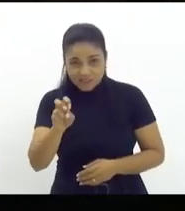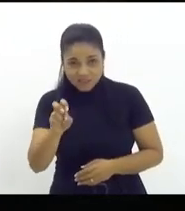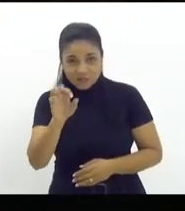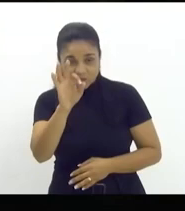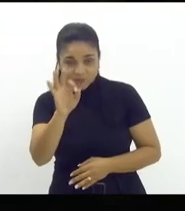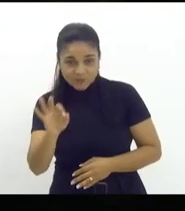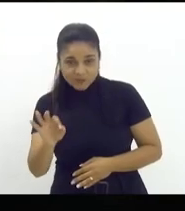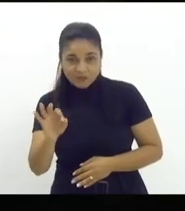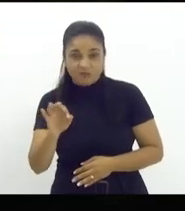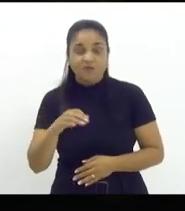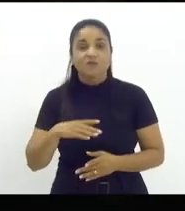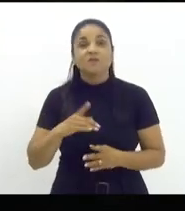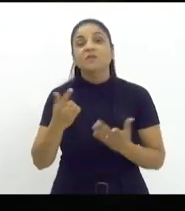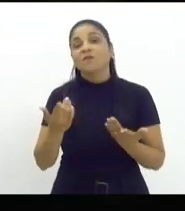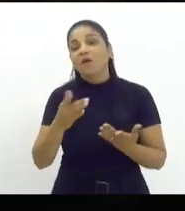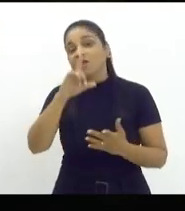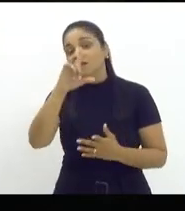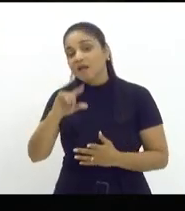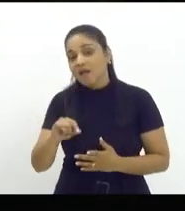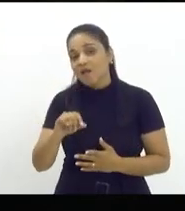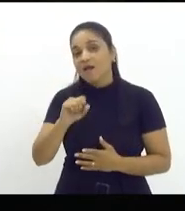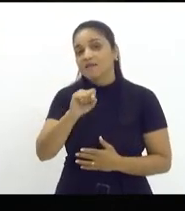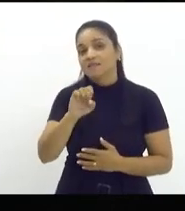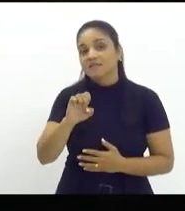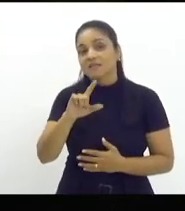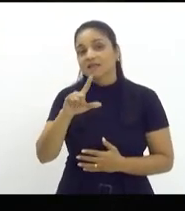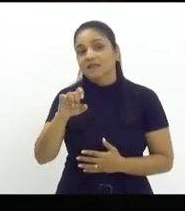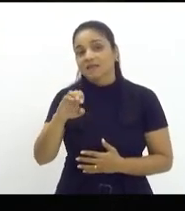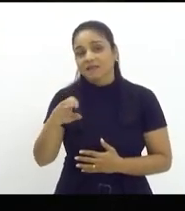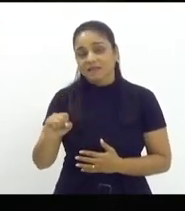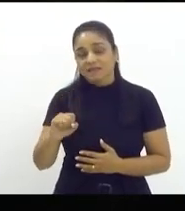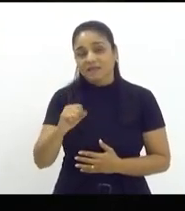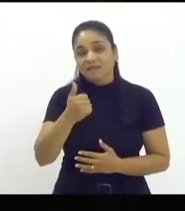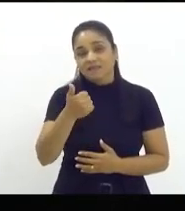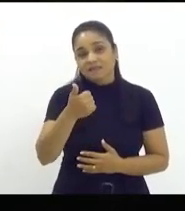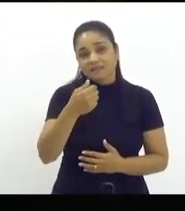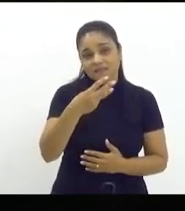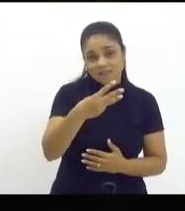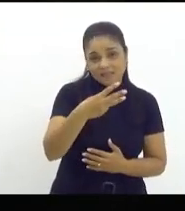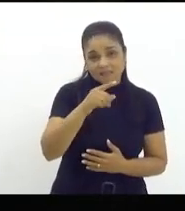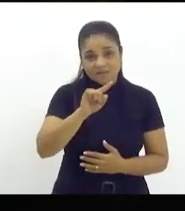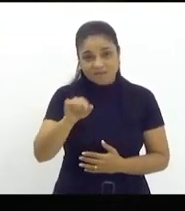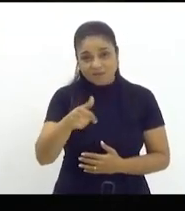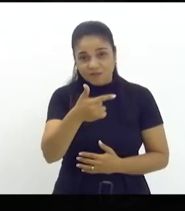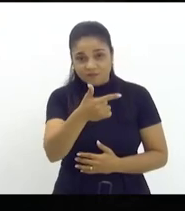taxa SELIC caiu para quanto para 12 para 13:25